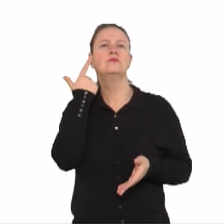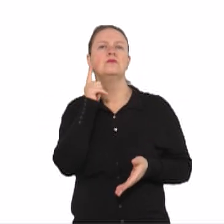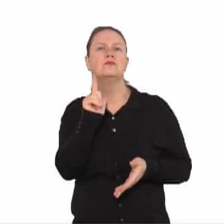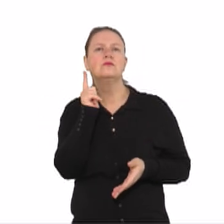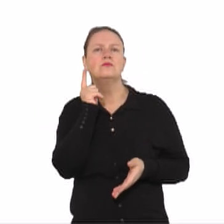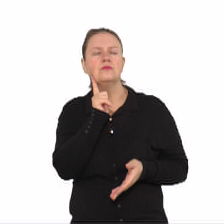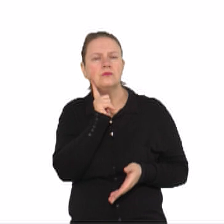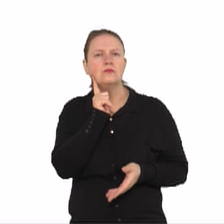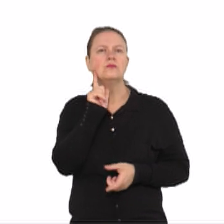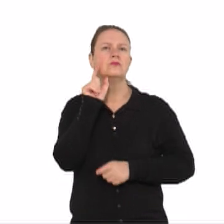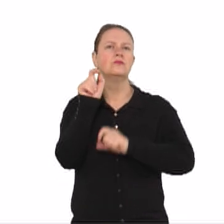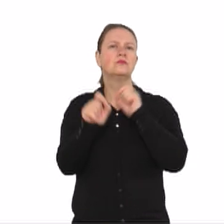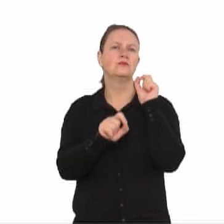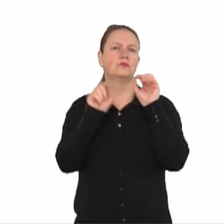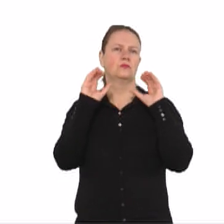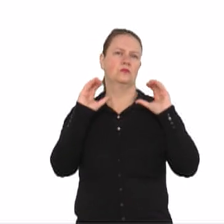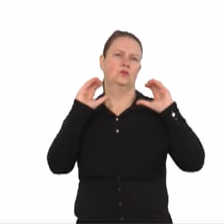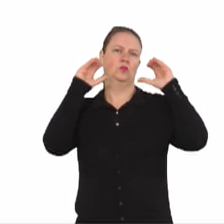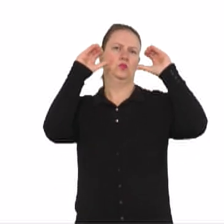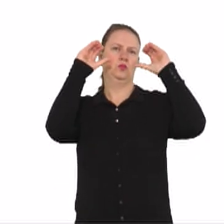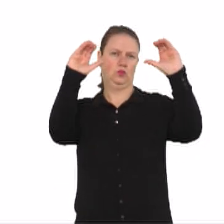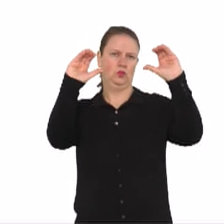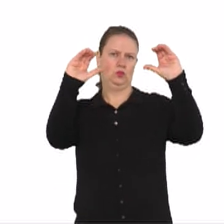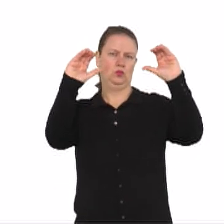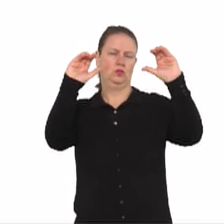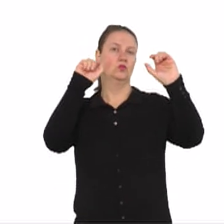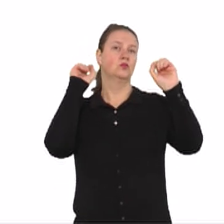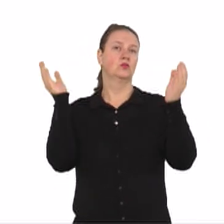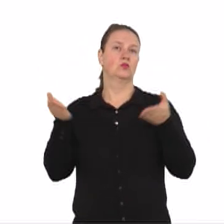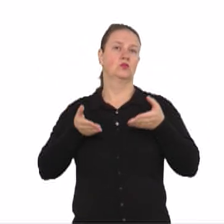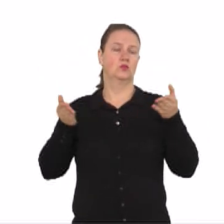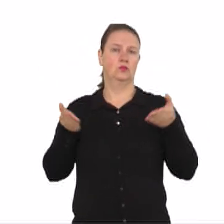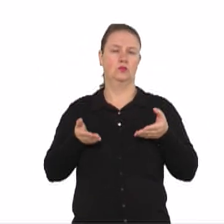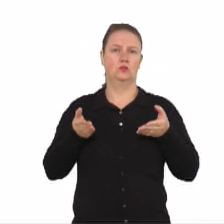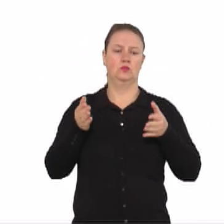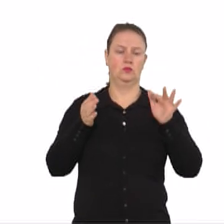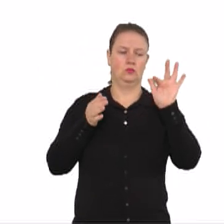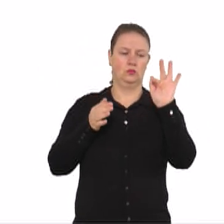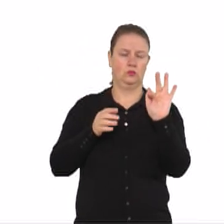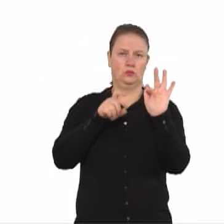Considerando a função quadrática definida por f